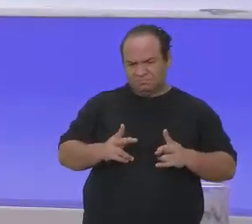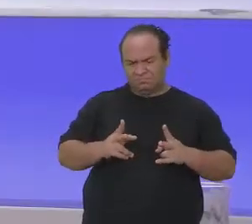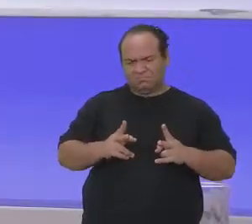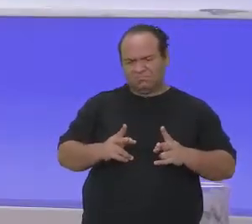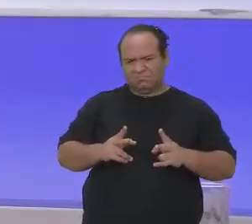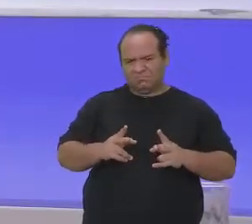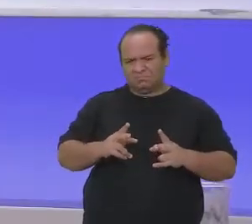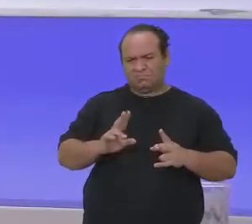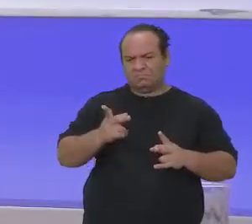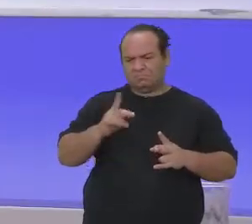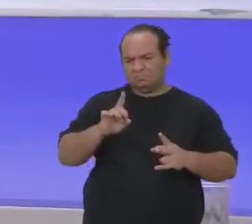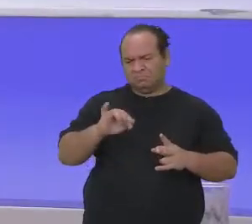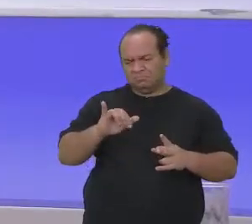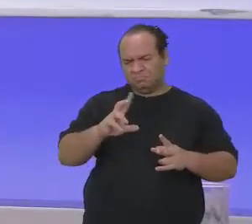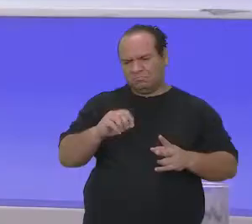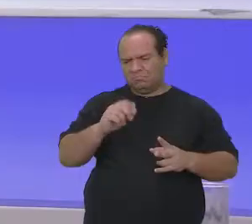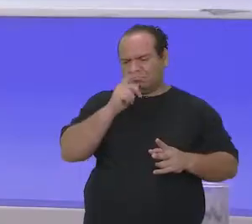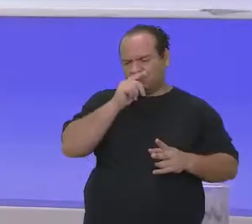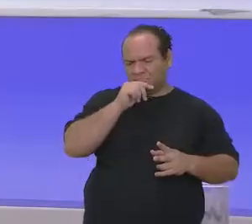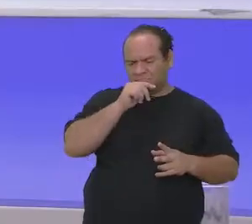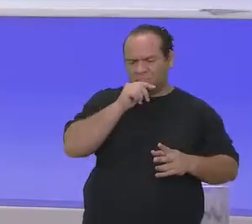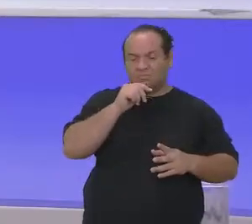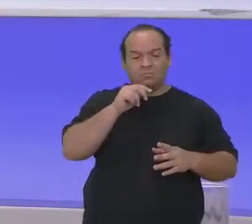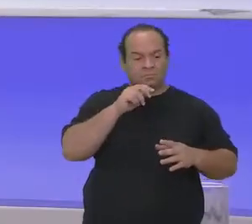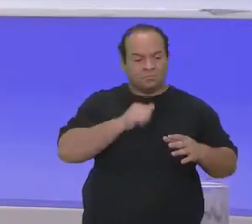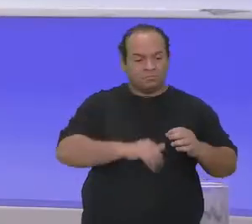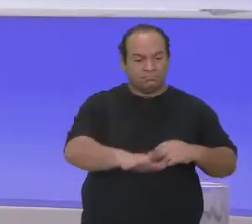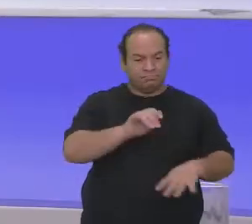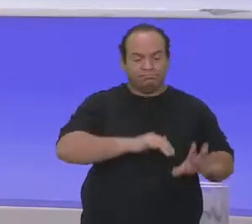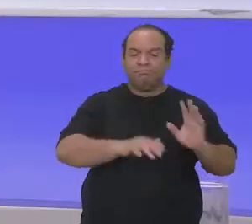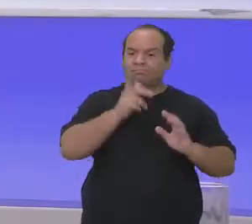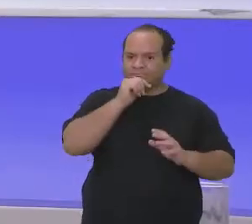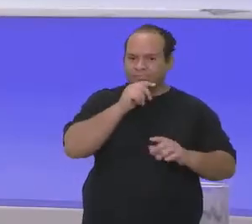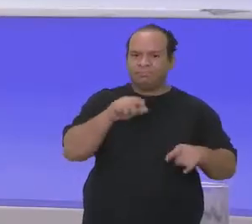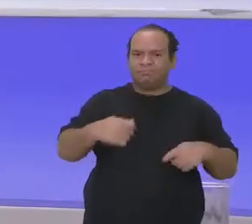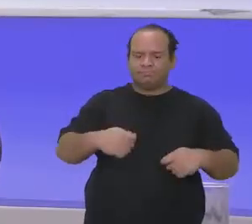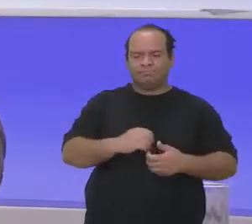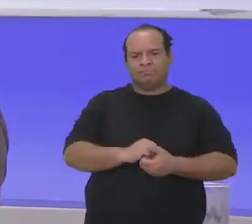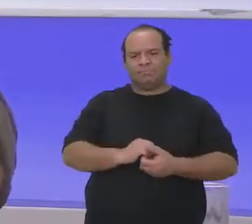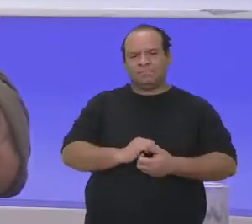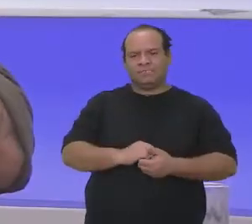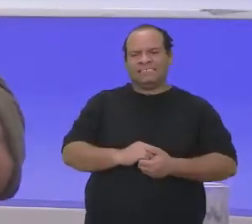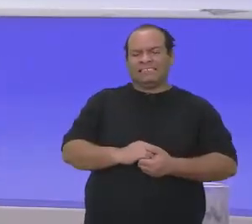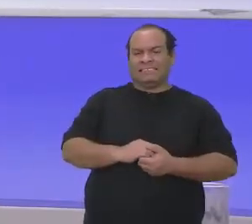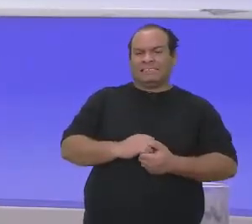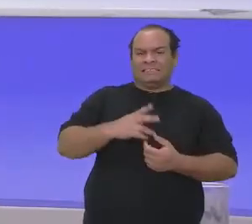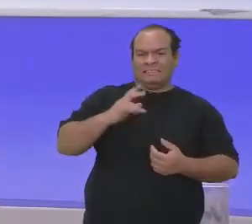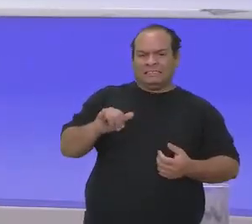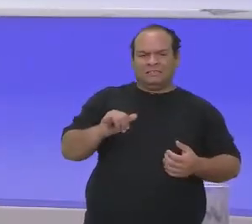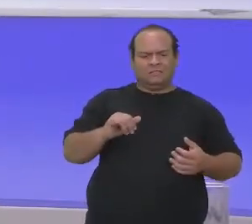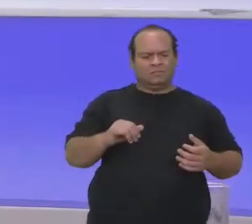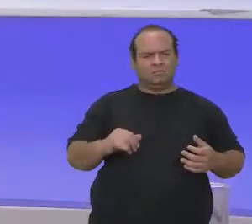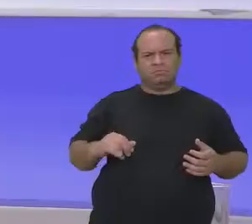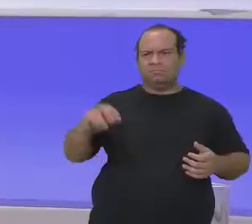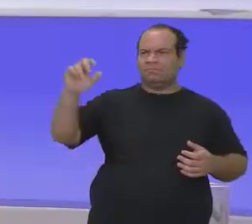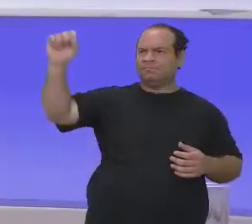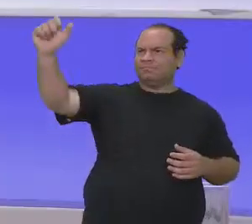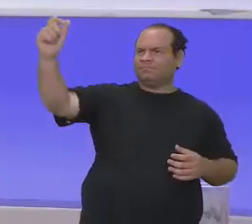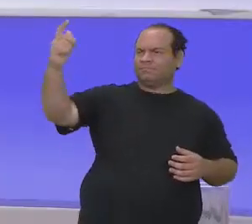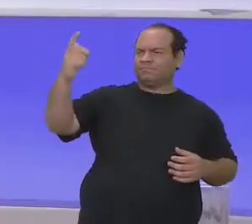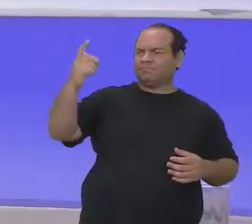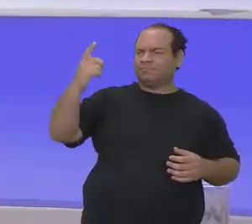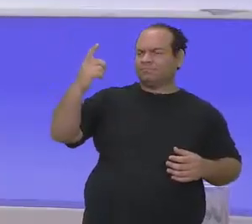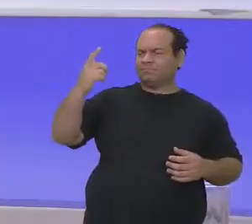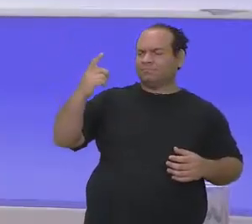de hidrelétricas, então essa energia ela tem que ser consumida. E aí, ao contrafluxo, eu estou gerando energias num período solar, onde eu